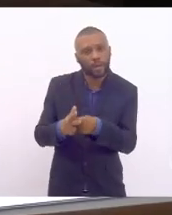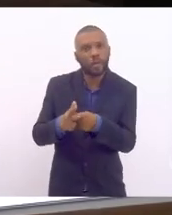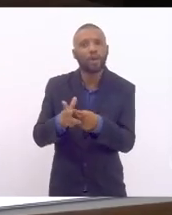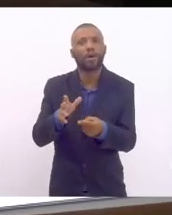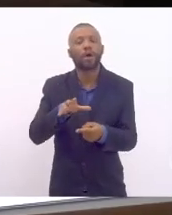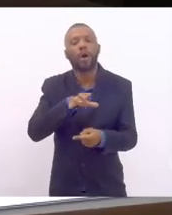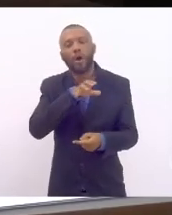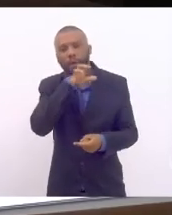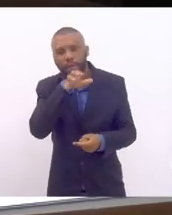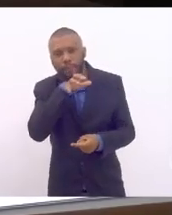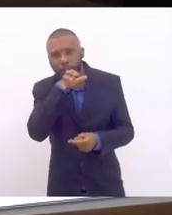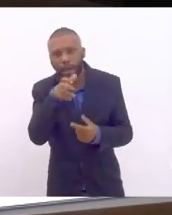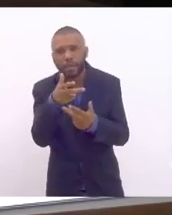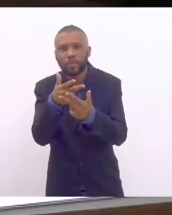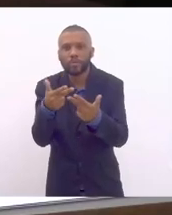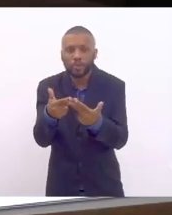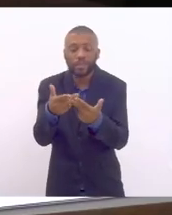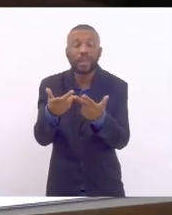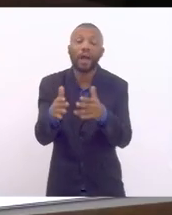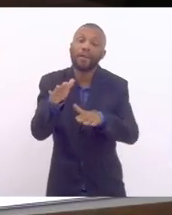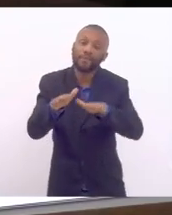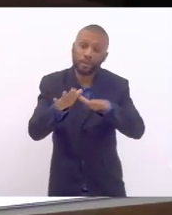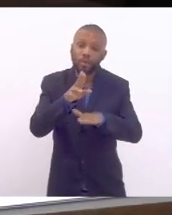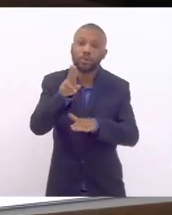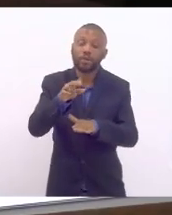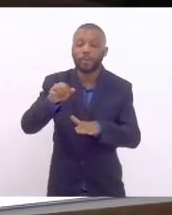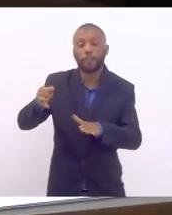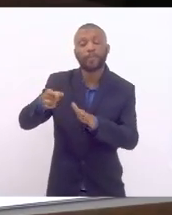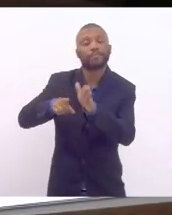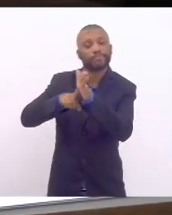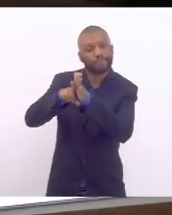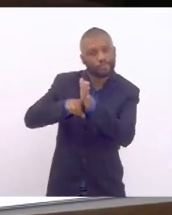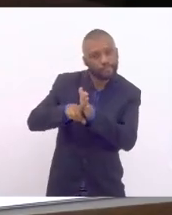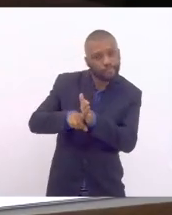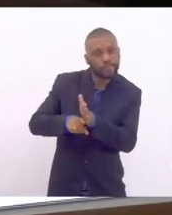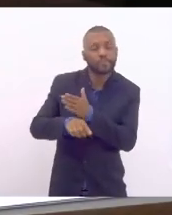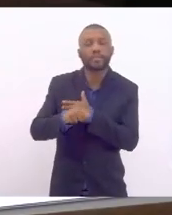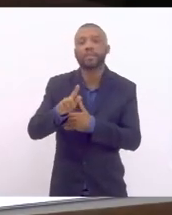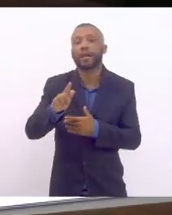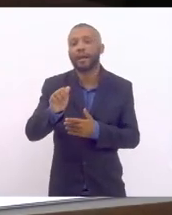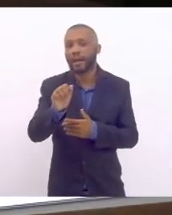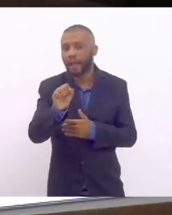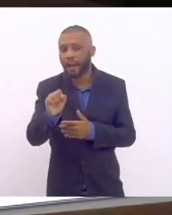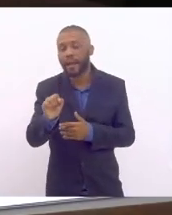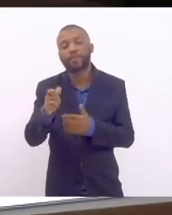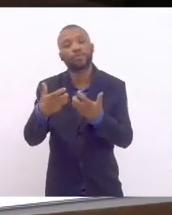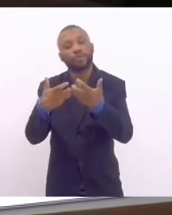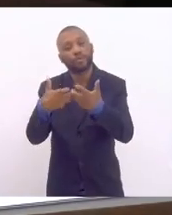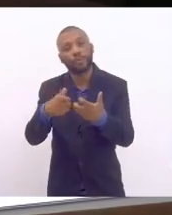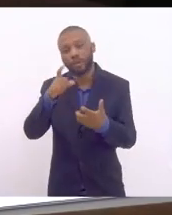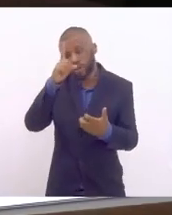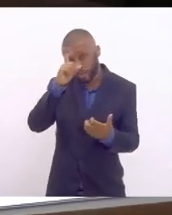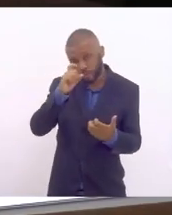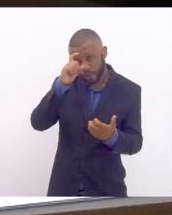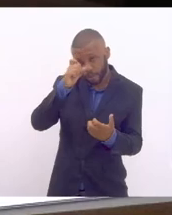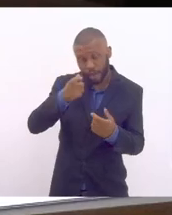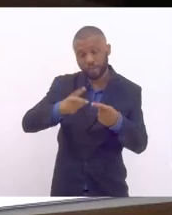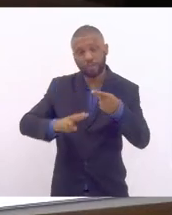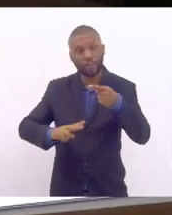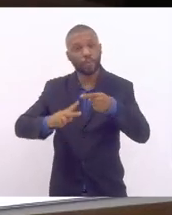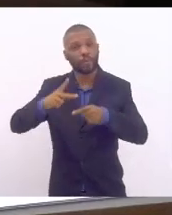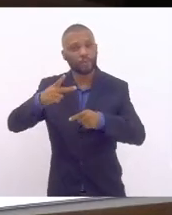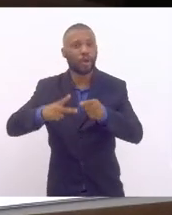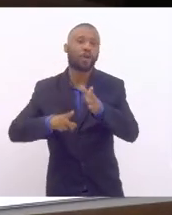animais que são eventualmente utilizados nas pesquisas gás pro funcionamento o funcionamento da Batalha de